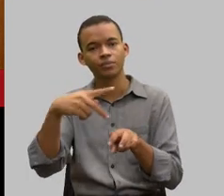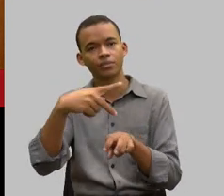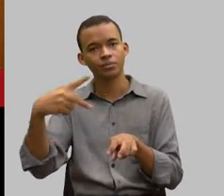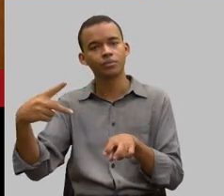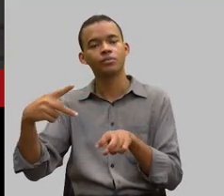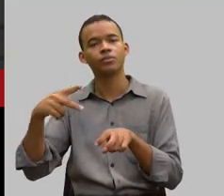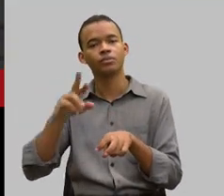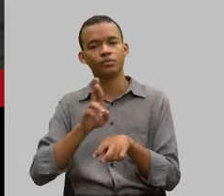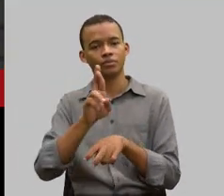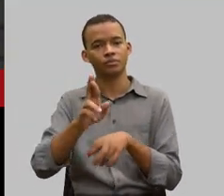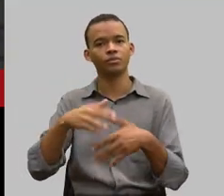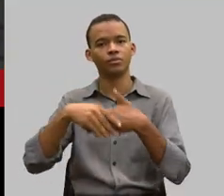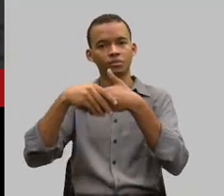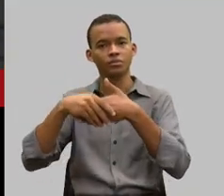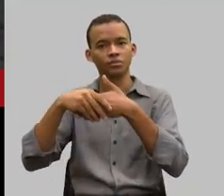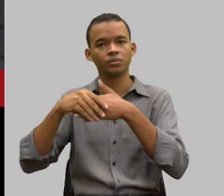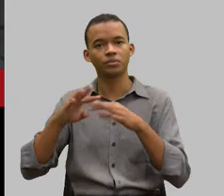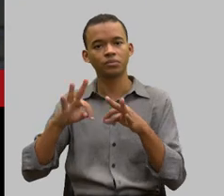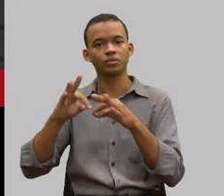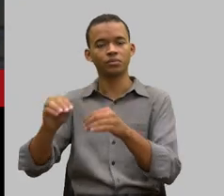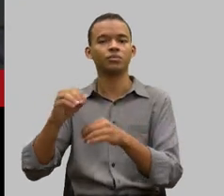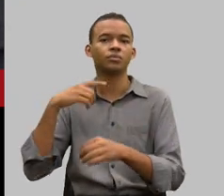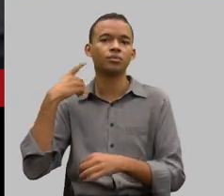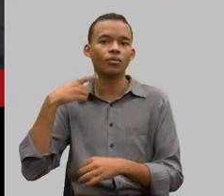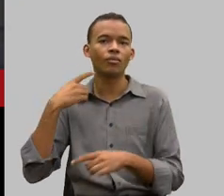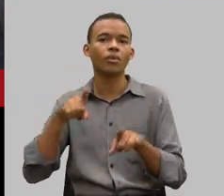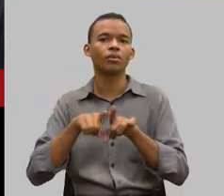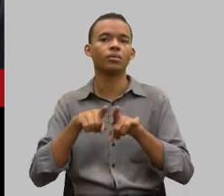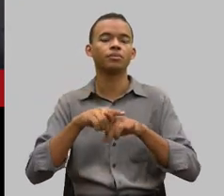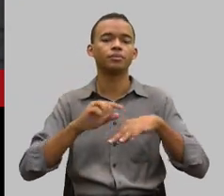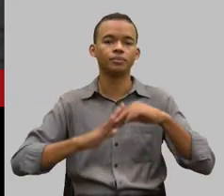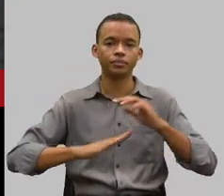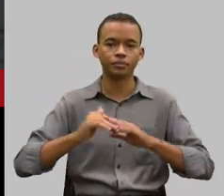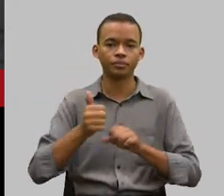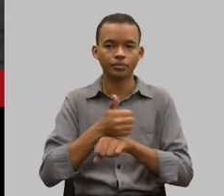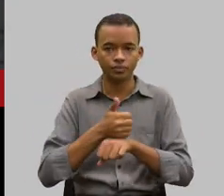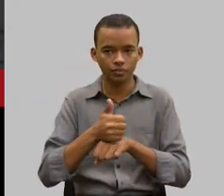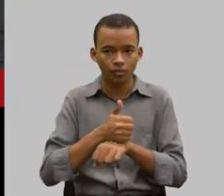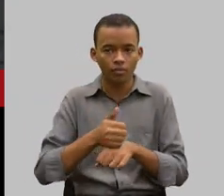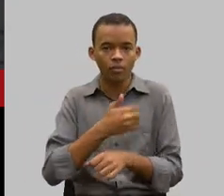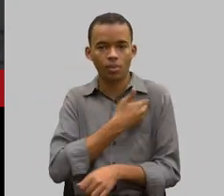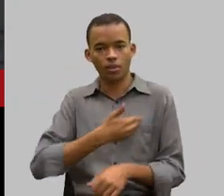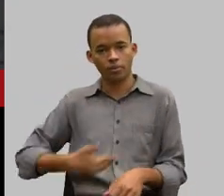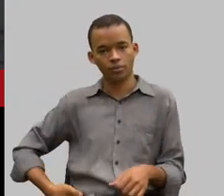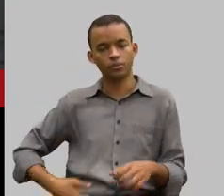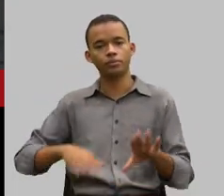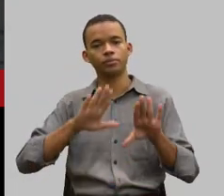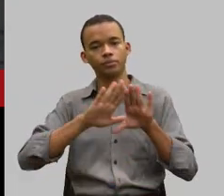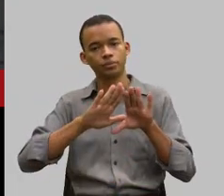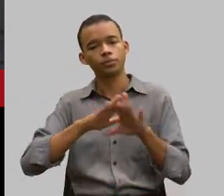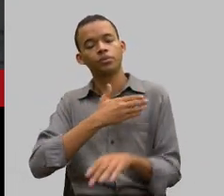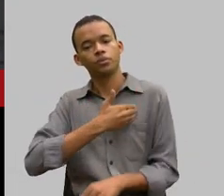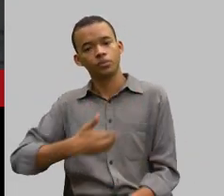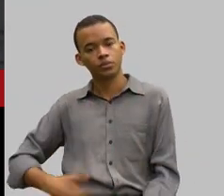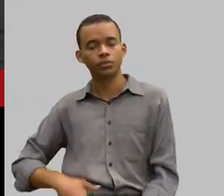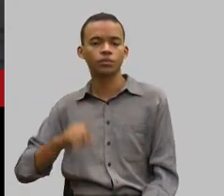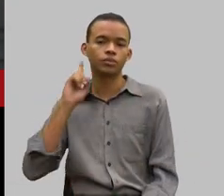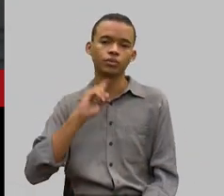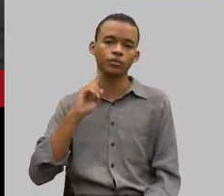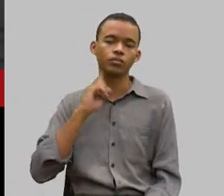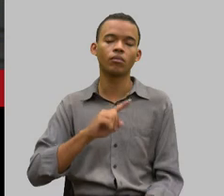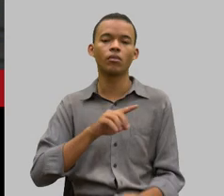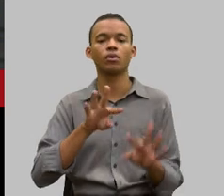Bom dia secretários presentes à mesa funcionários públicos do Governo do Estado da Assembleia Legislativa e demais presentes quem tá acompanhando a